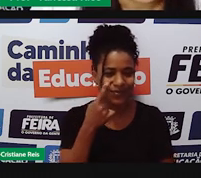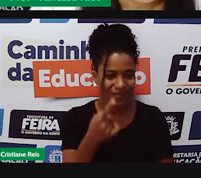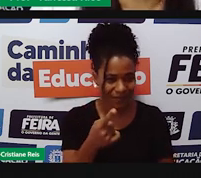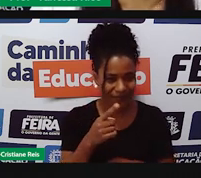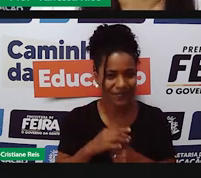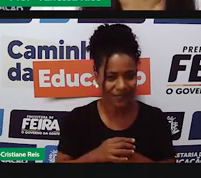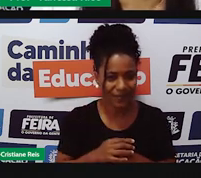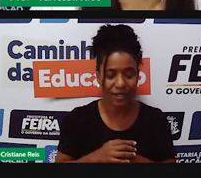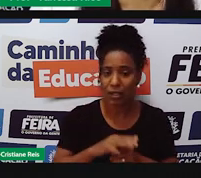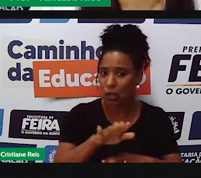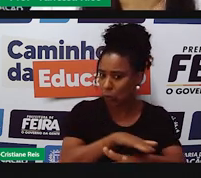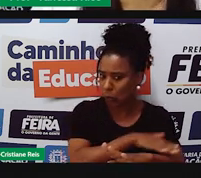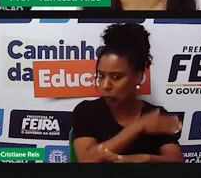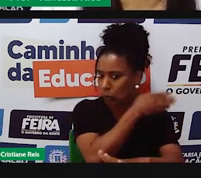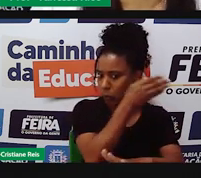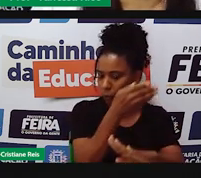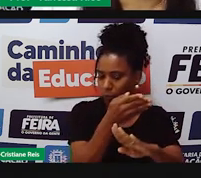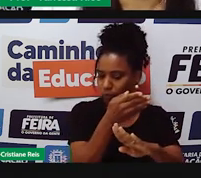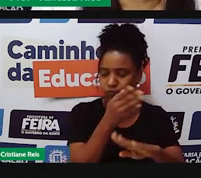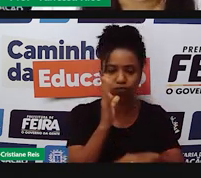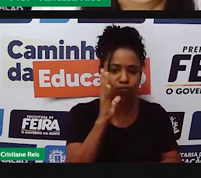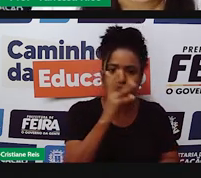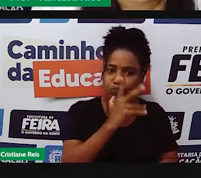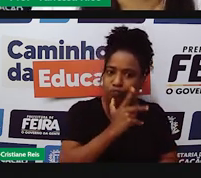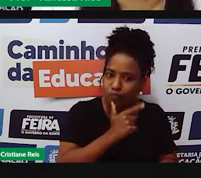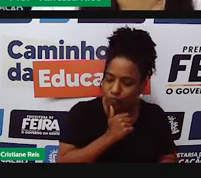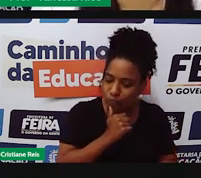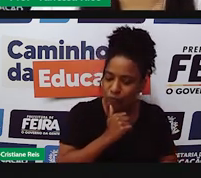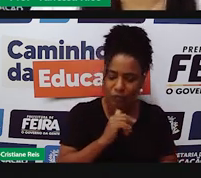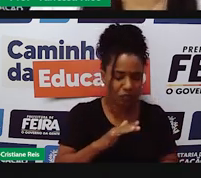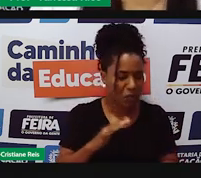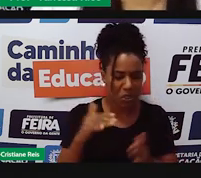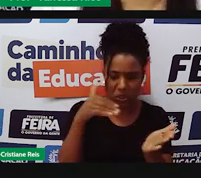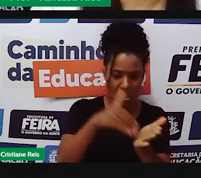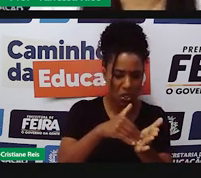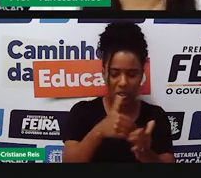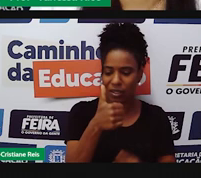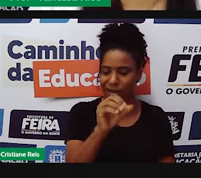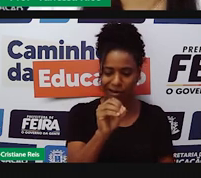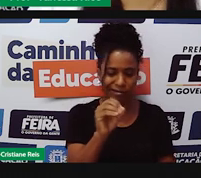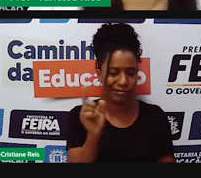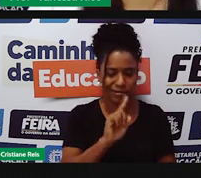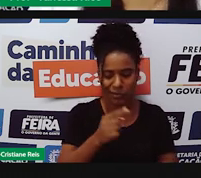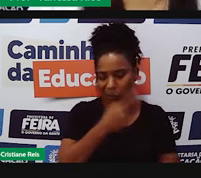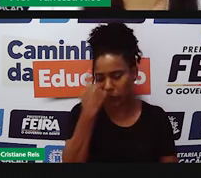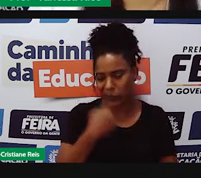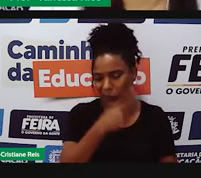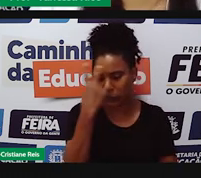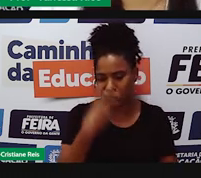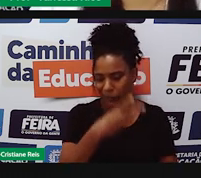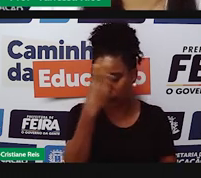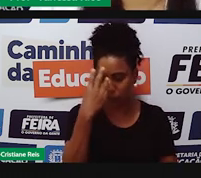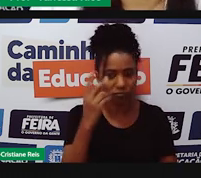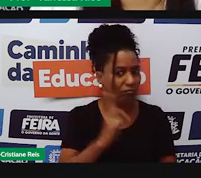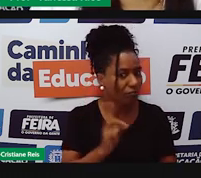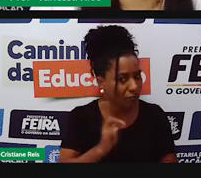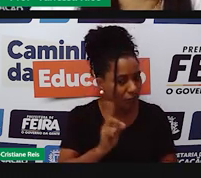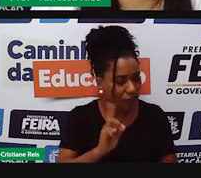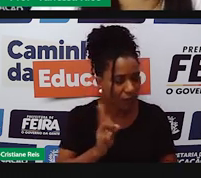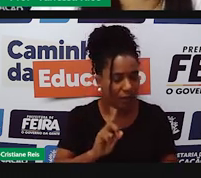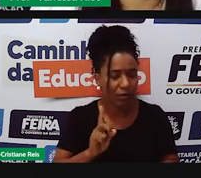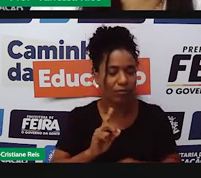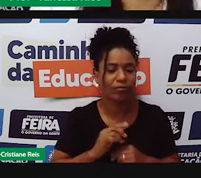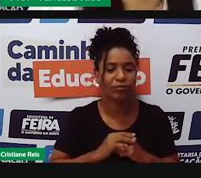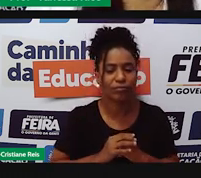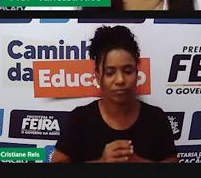ficou muito tempo, né? Porque pode aí ficar até as 10 da manhã, que a pessoa também vai se expor por 1, 2, 3, 4 horas